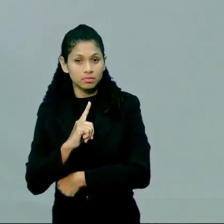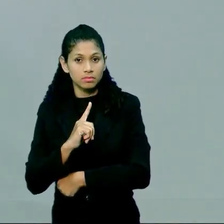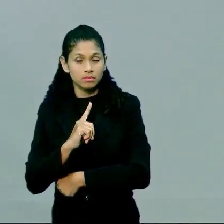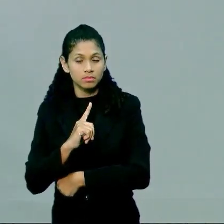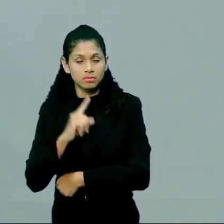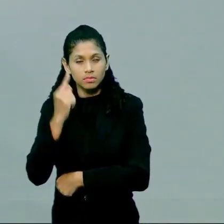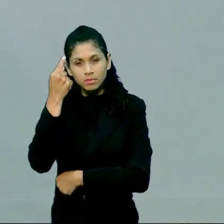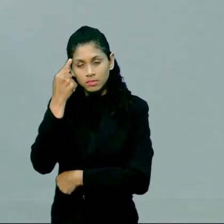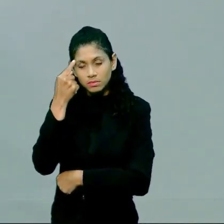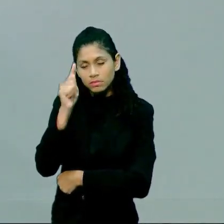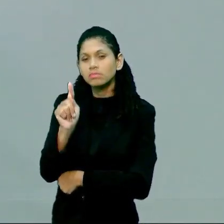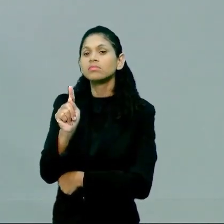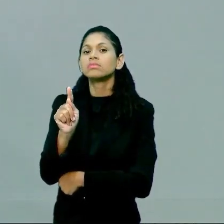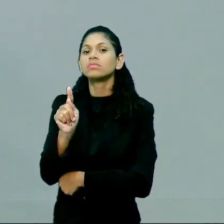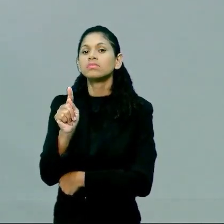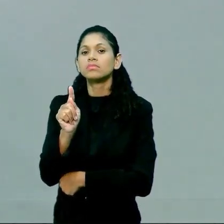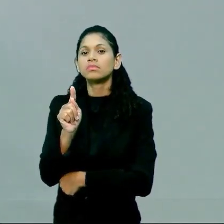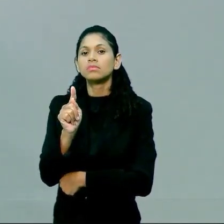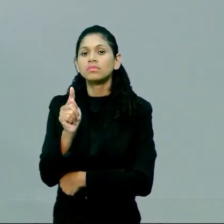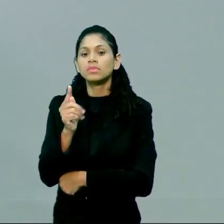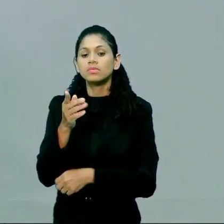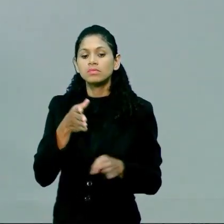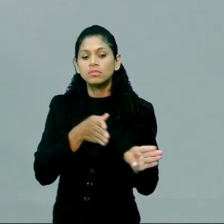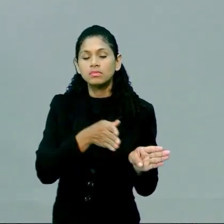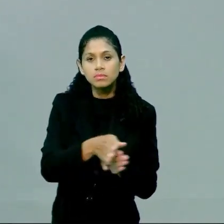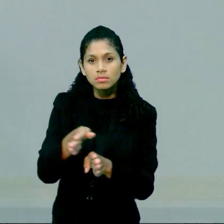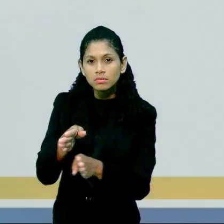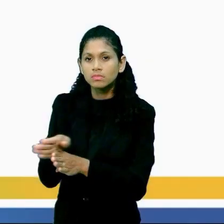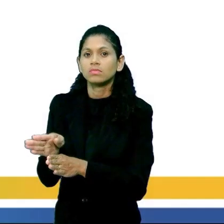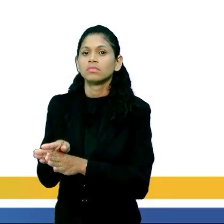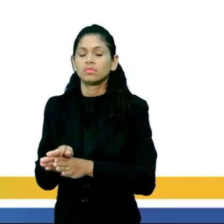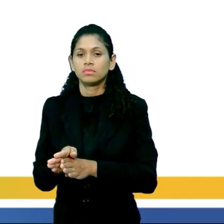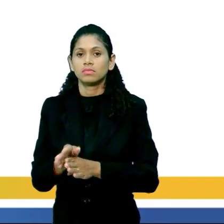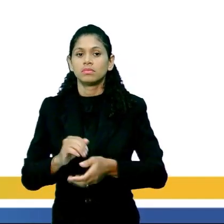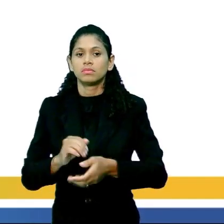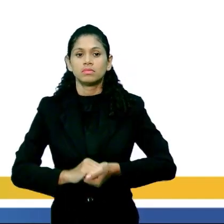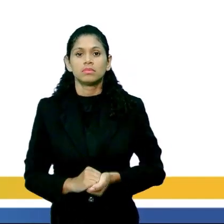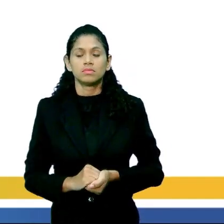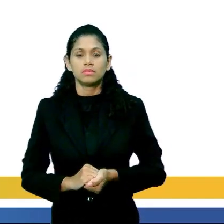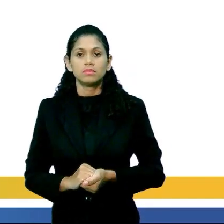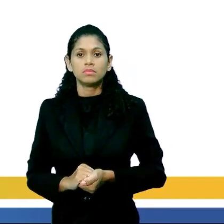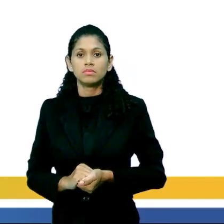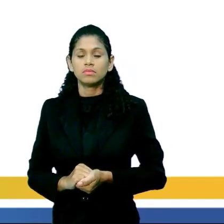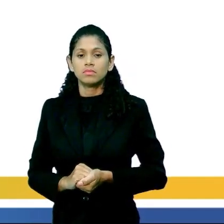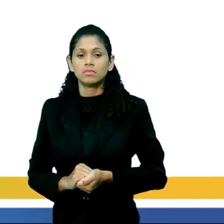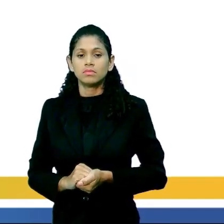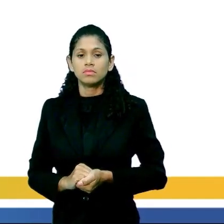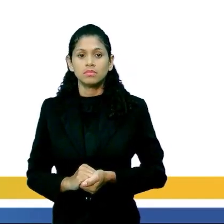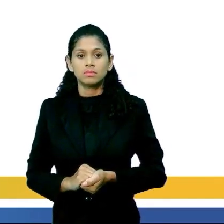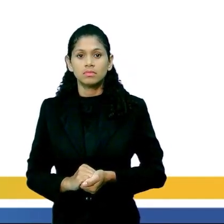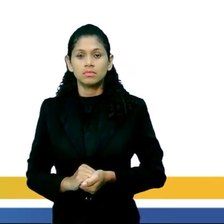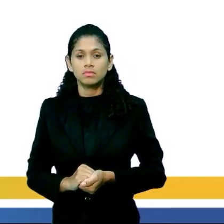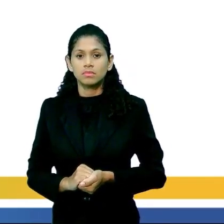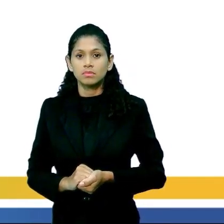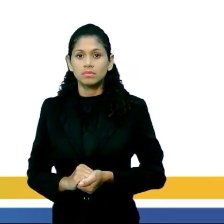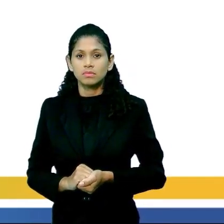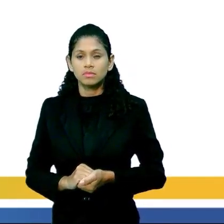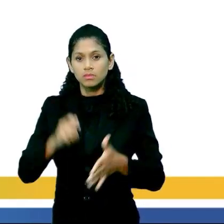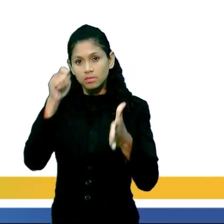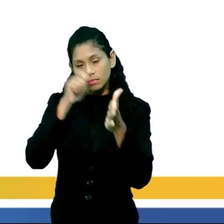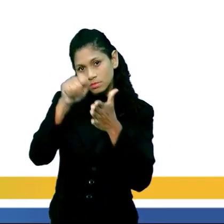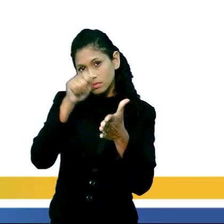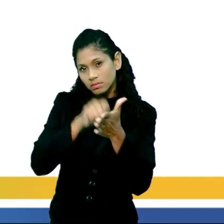uma ideia, uma direção. Tudo bem? Então vamos lá. Olha lá, eu deixei bem escrito